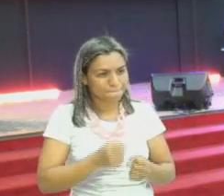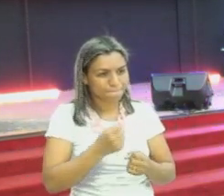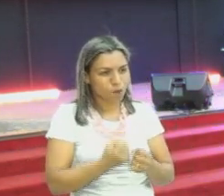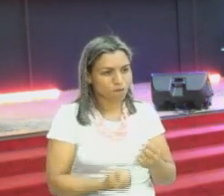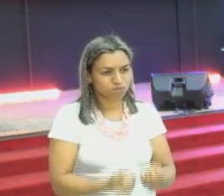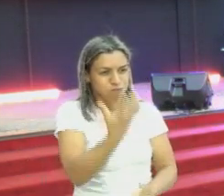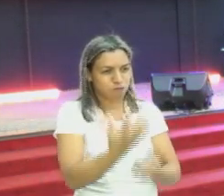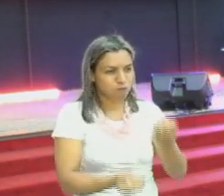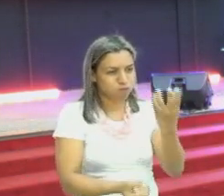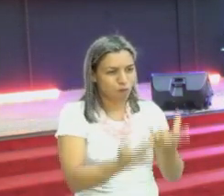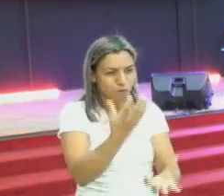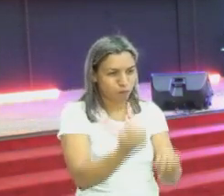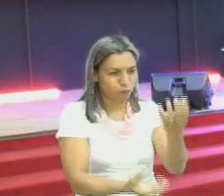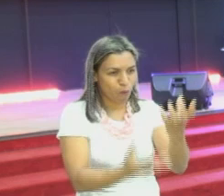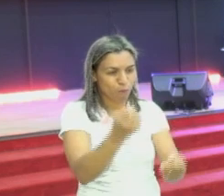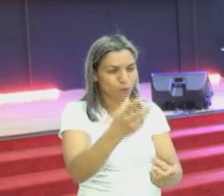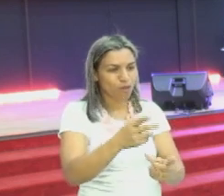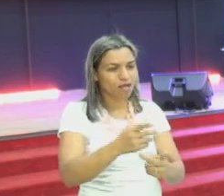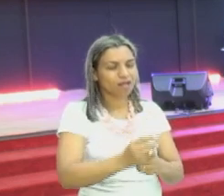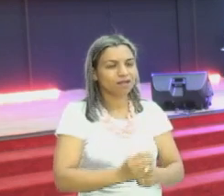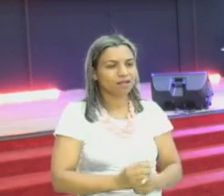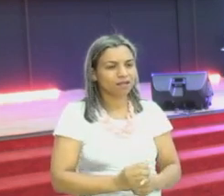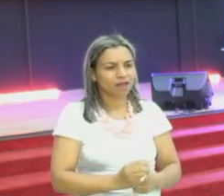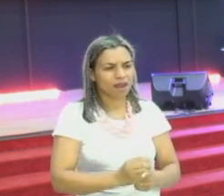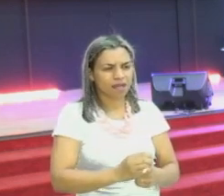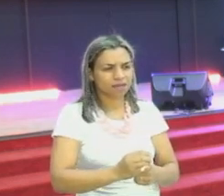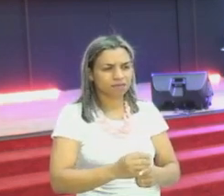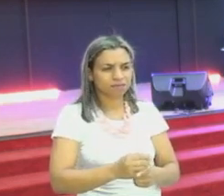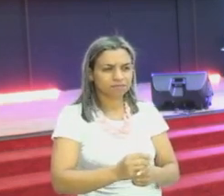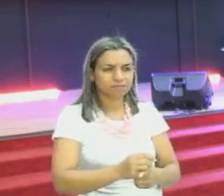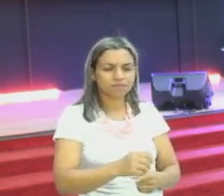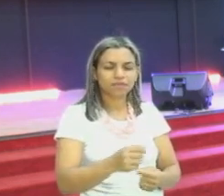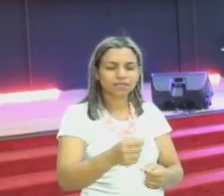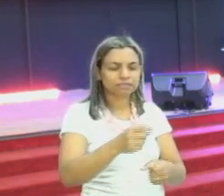bombardeiam a base americana de Pearl Harbor.